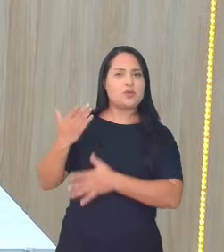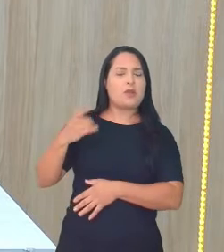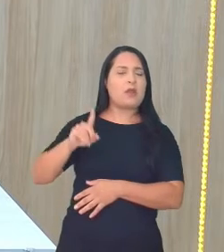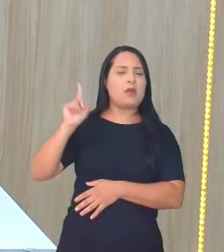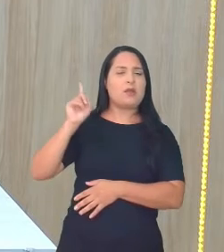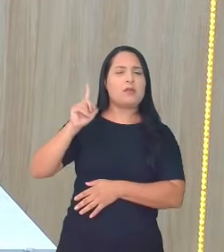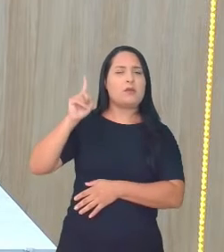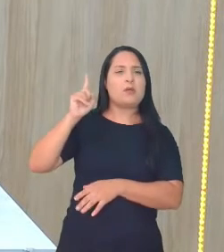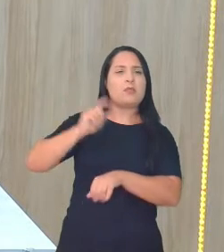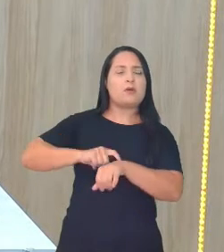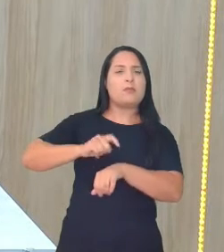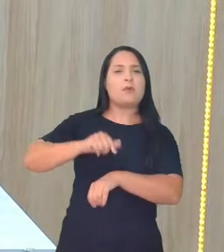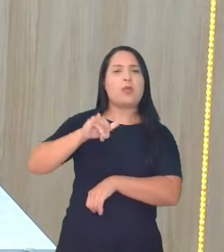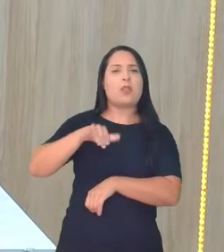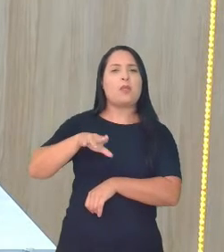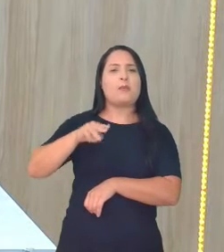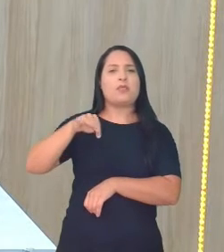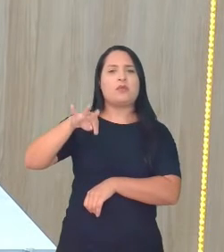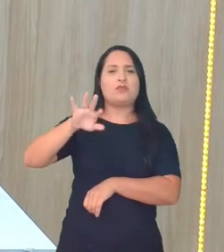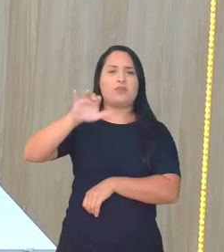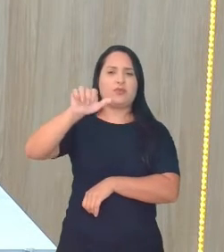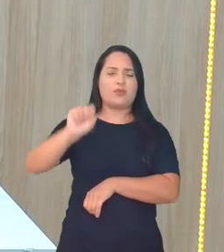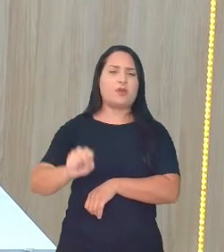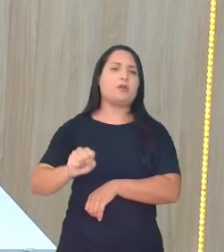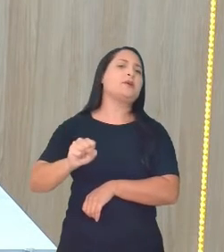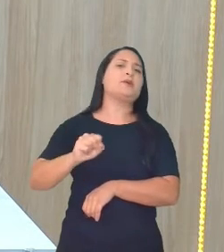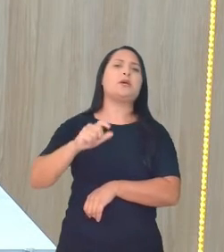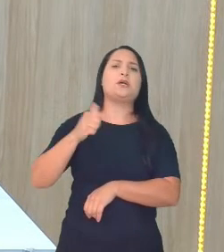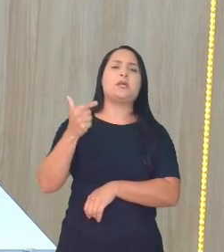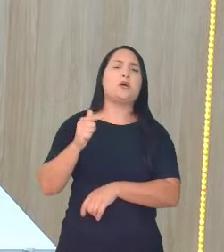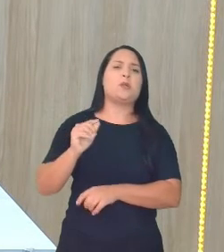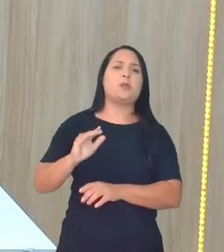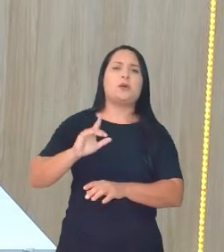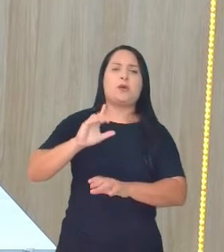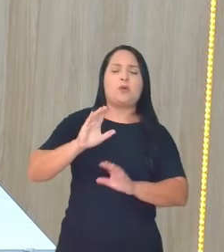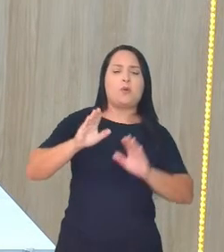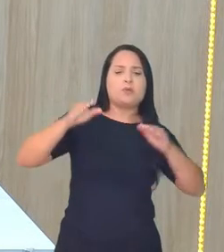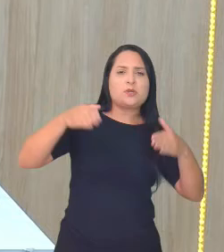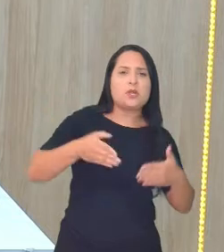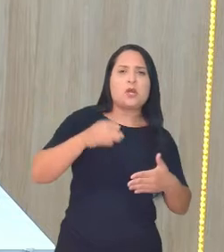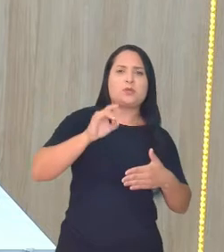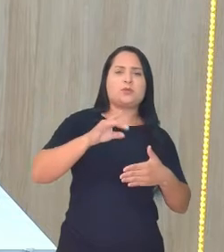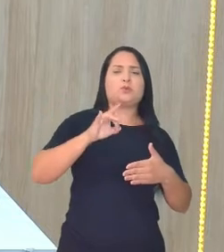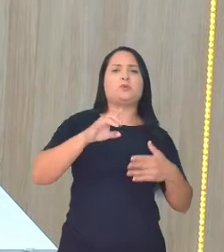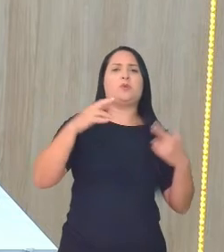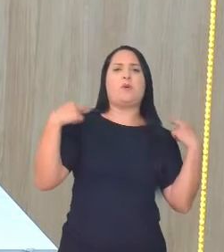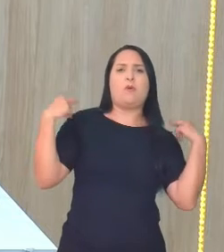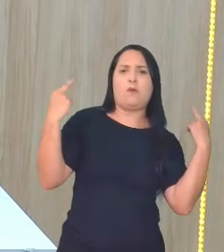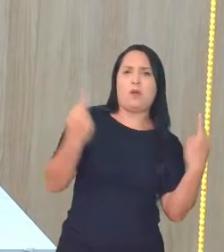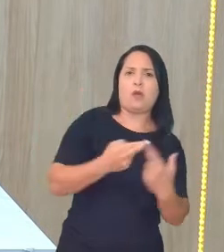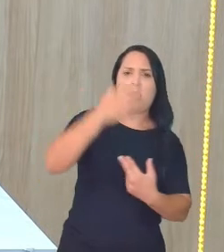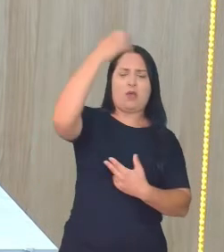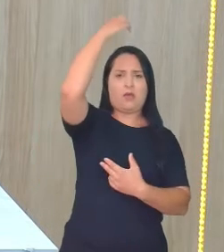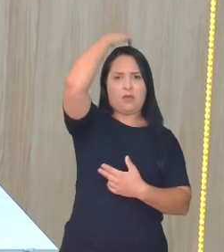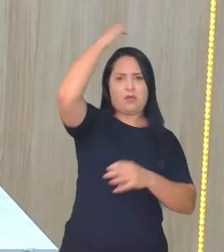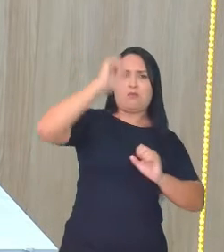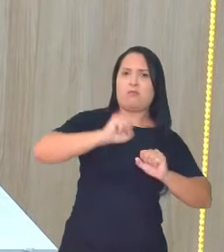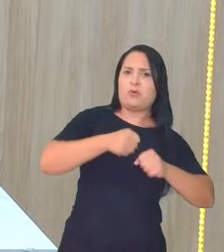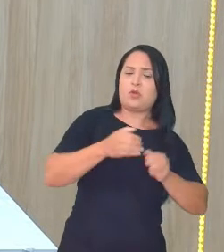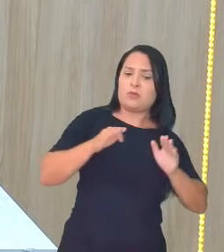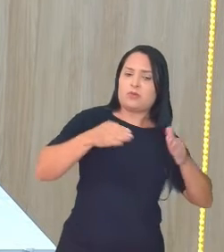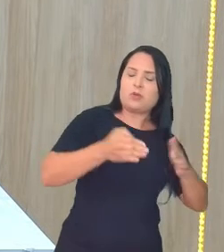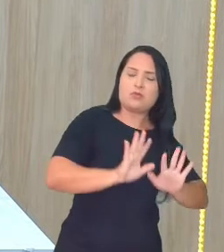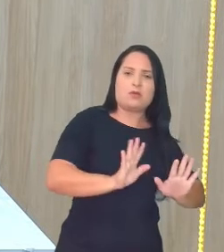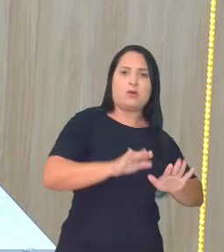iluministas, ela vinha com a concepção de não concentrar o poder só nas mãos do rei, do imperador. Então,